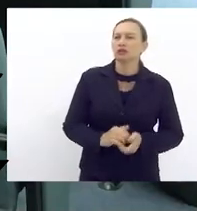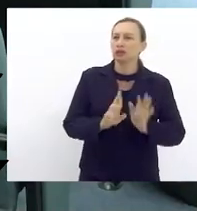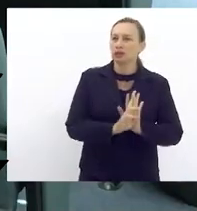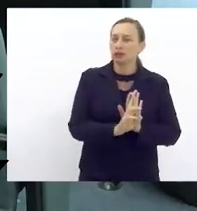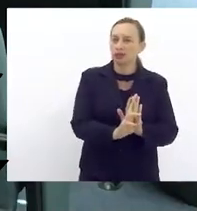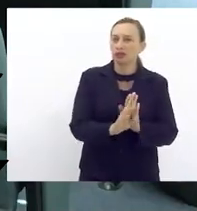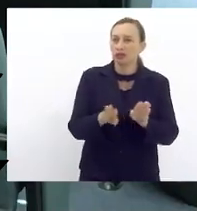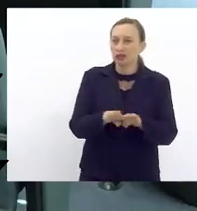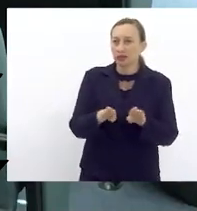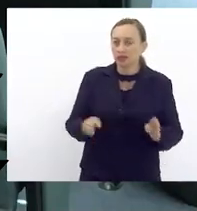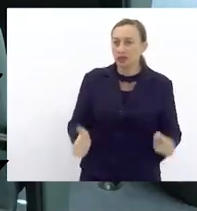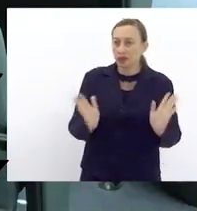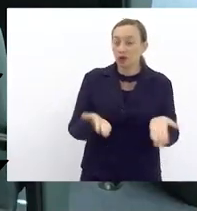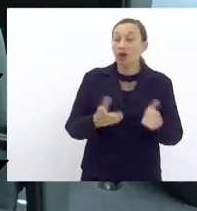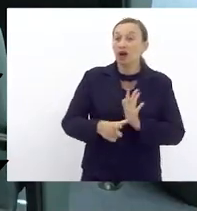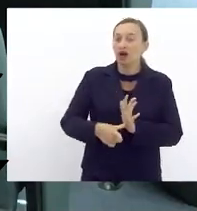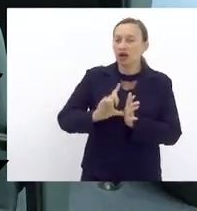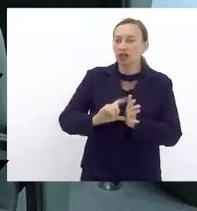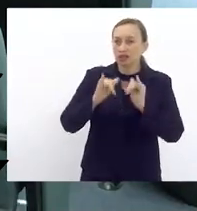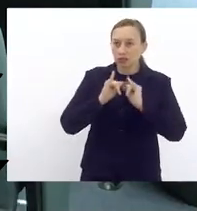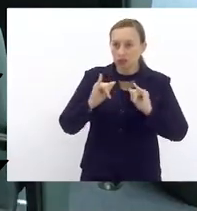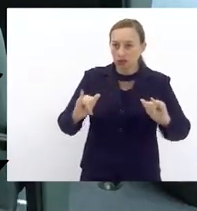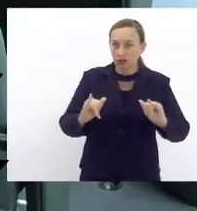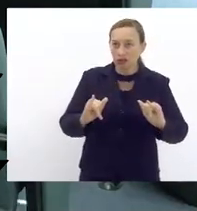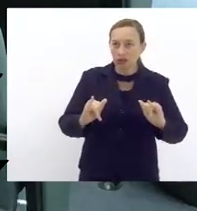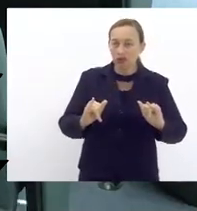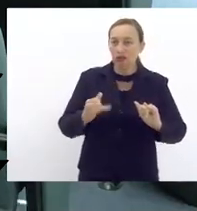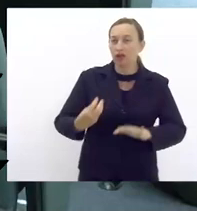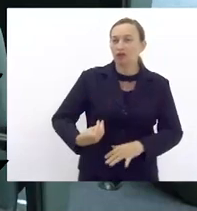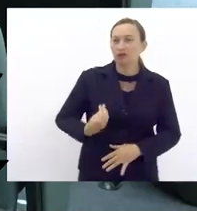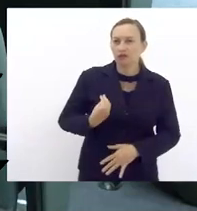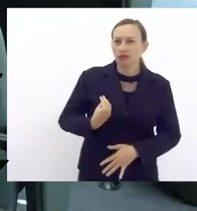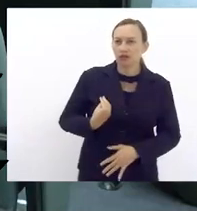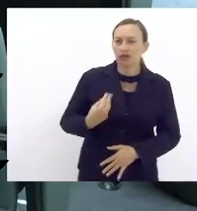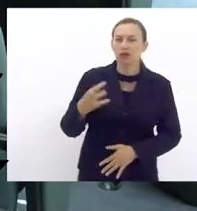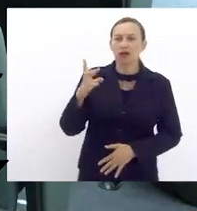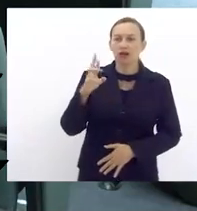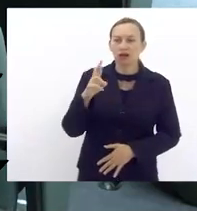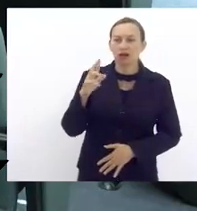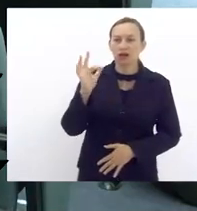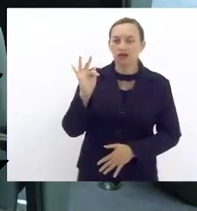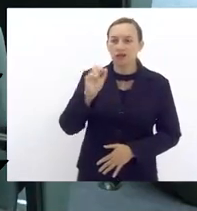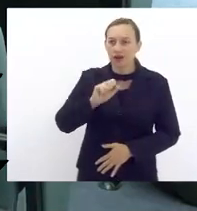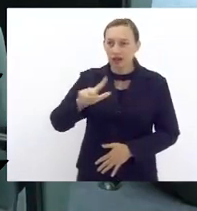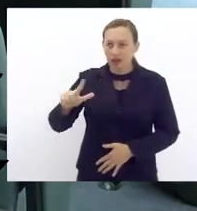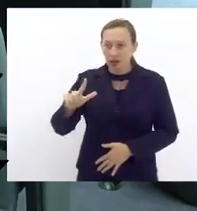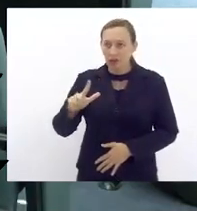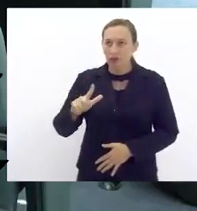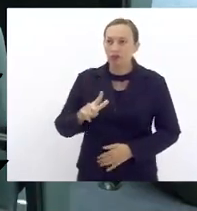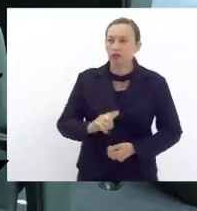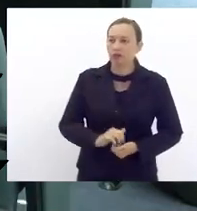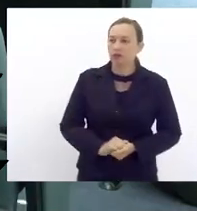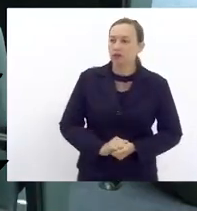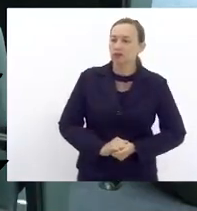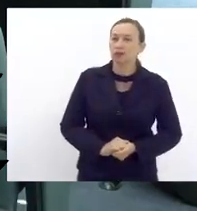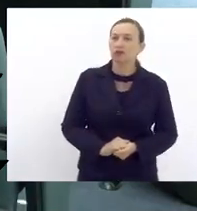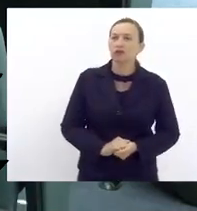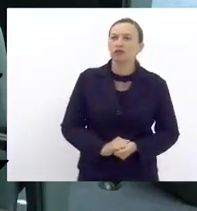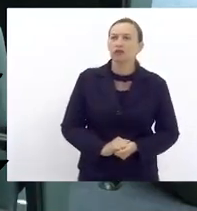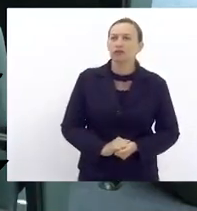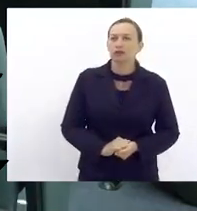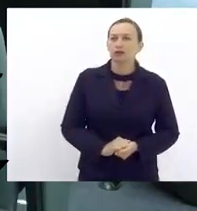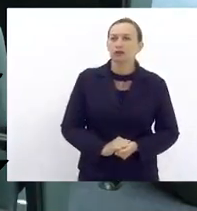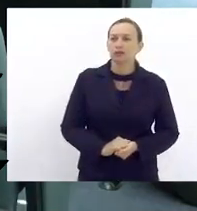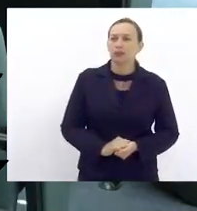representantes da mesa agora mas eu queria antes anunciar a presença do Rafael Esteves que